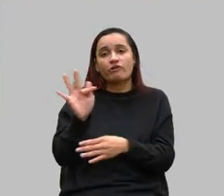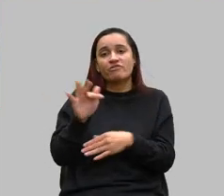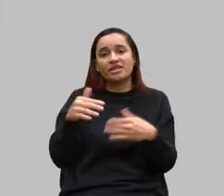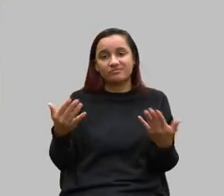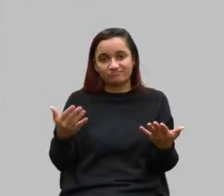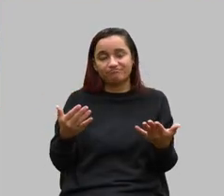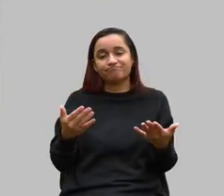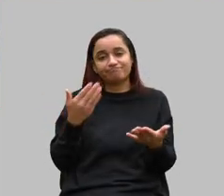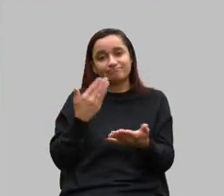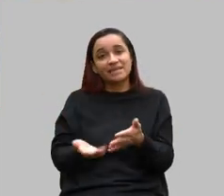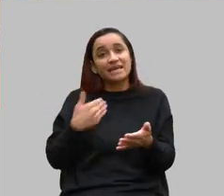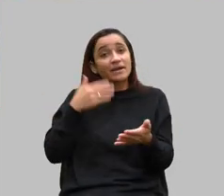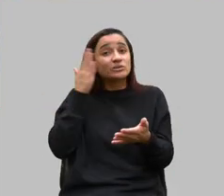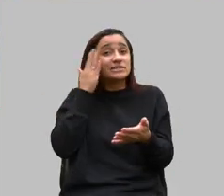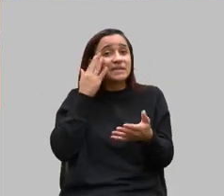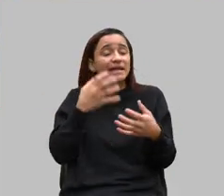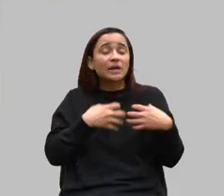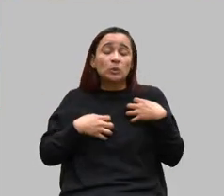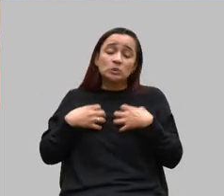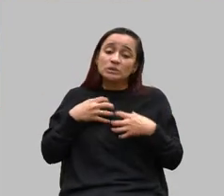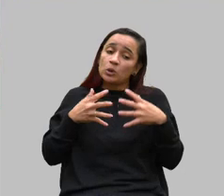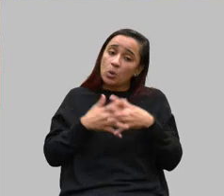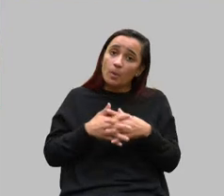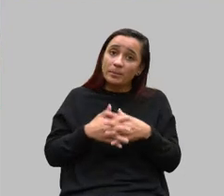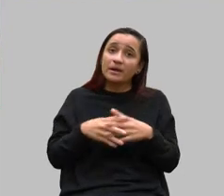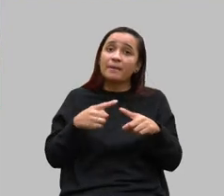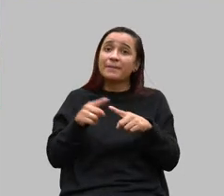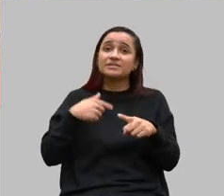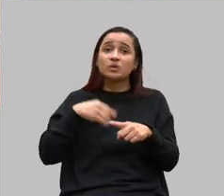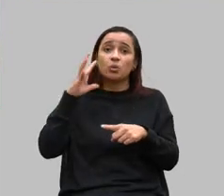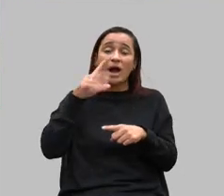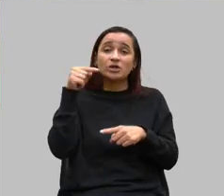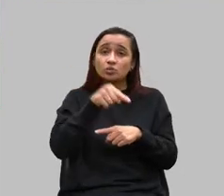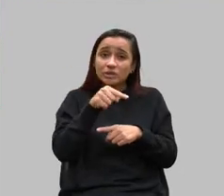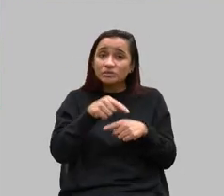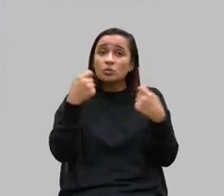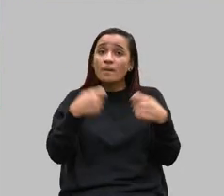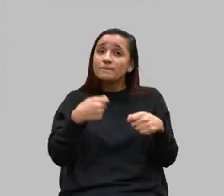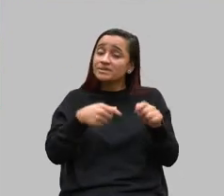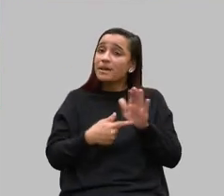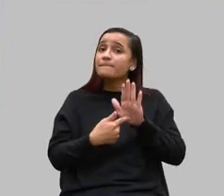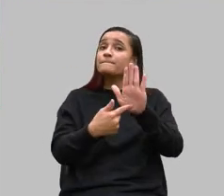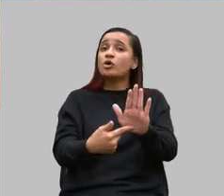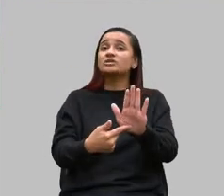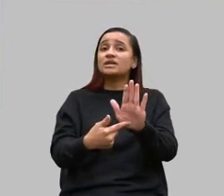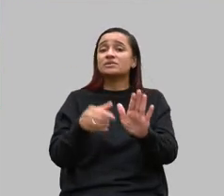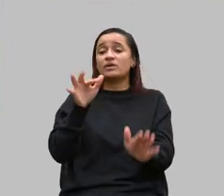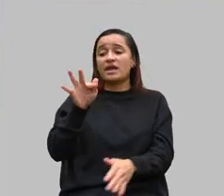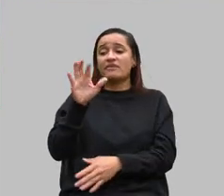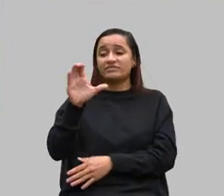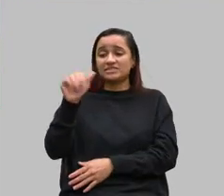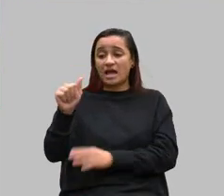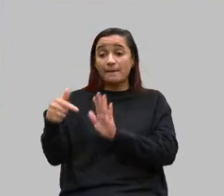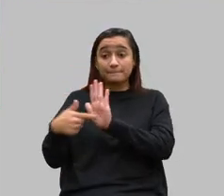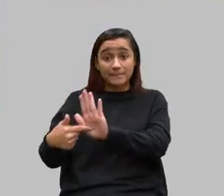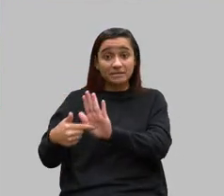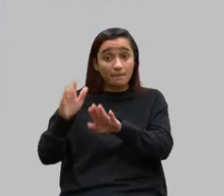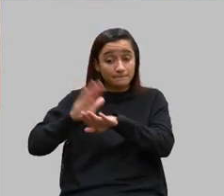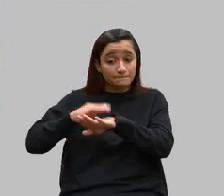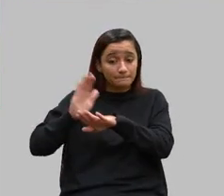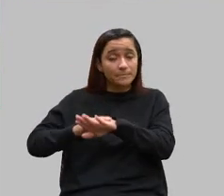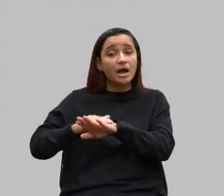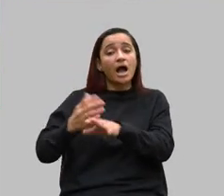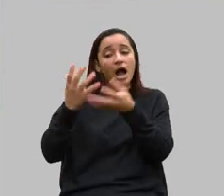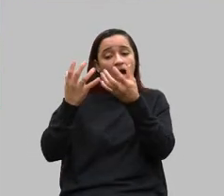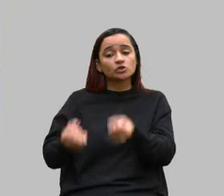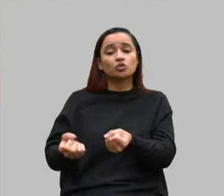situação embaraçosa e eu acho que isso tem de haver uma demonstração da própria FCA dela Assumir